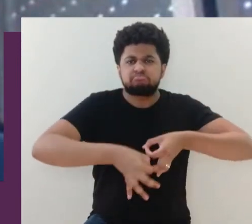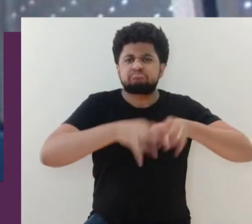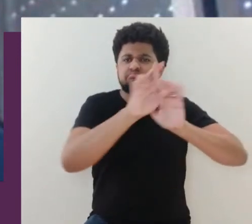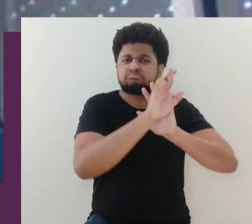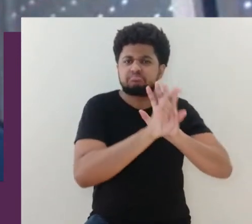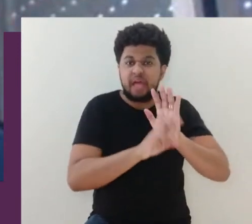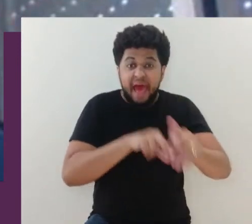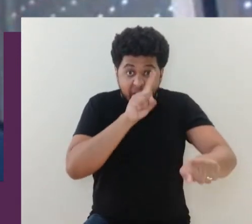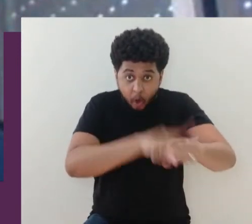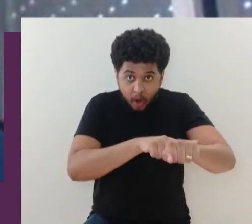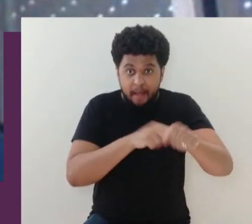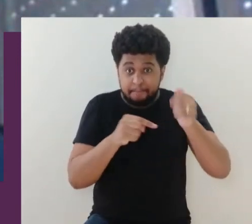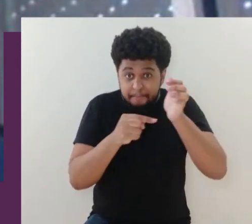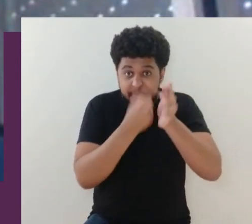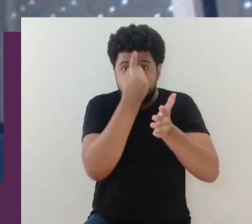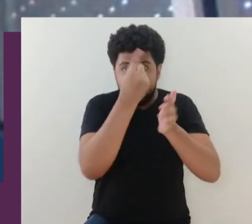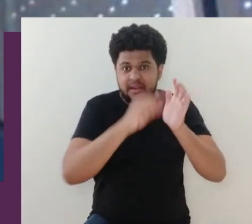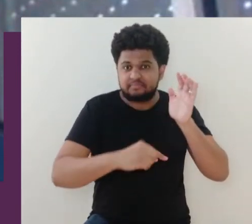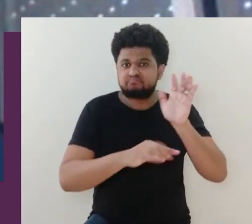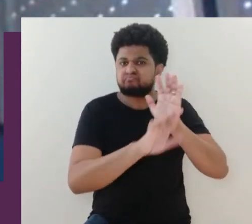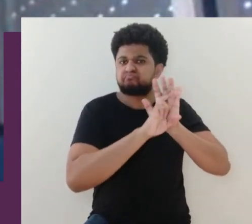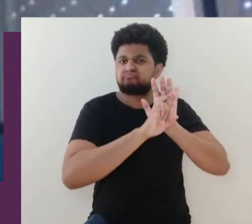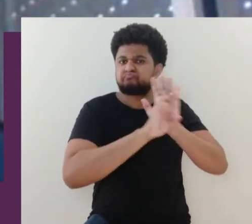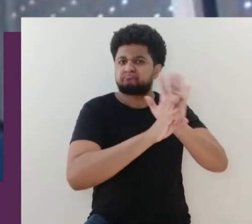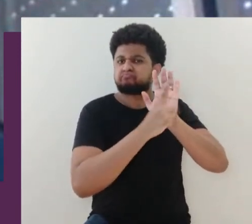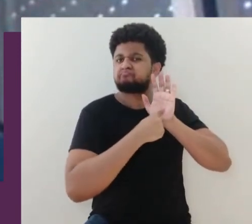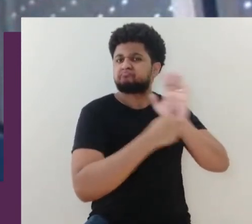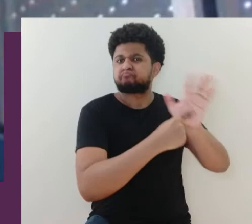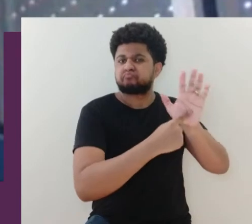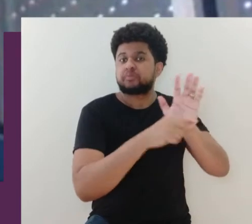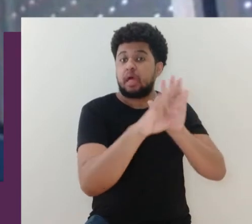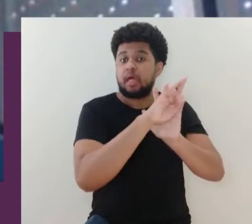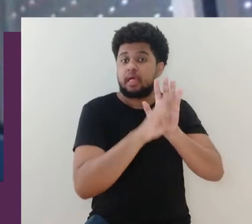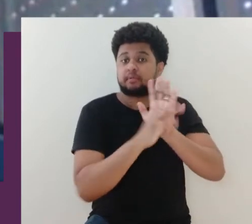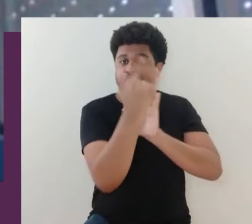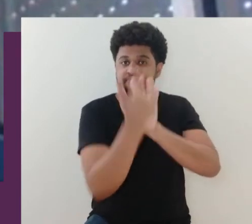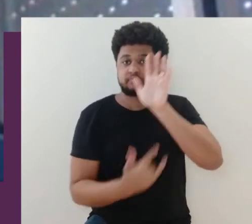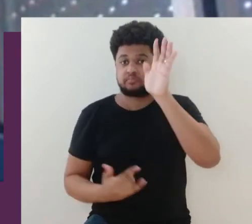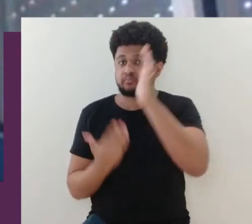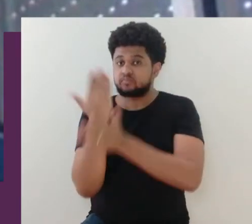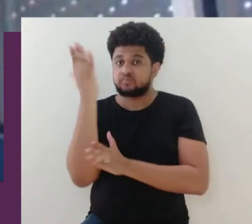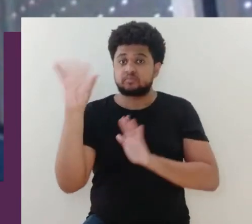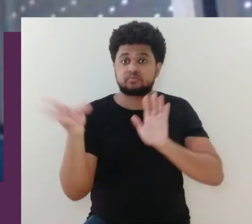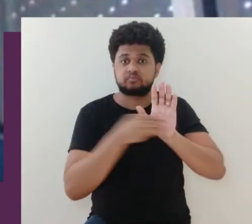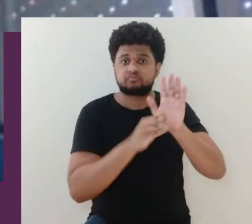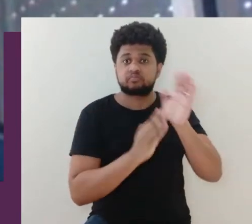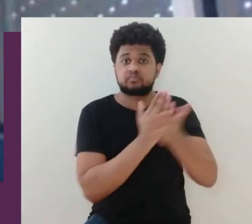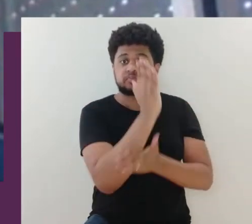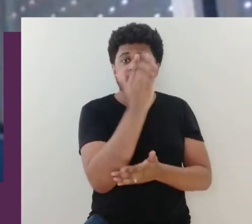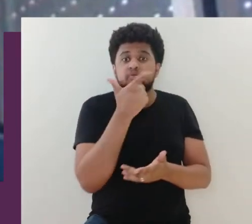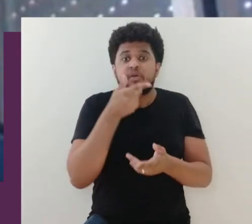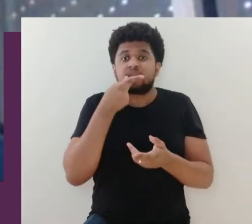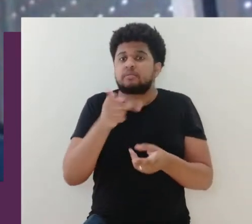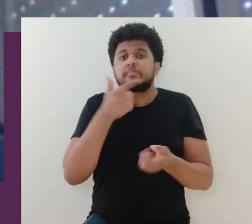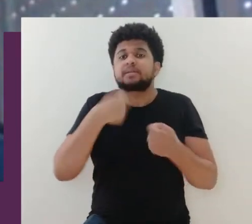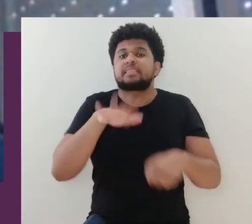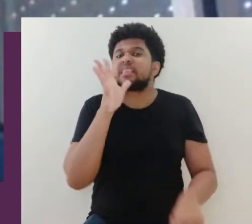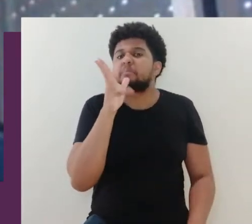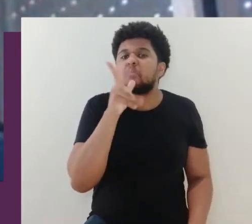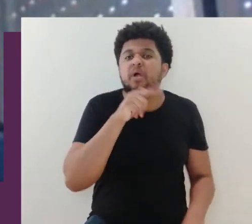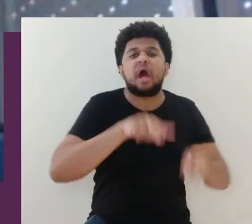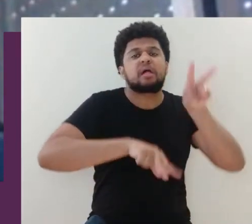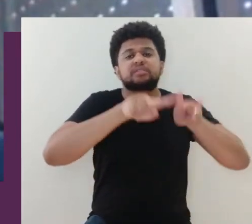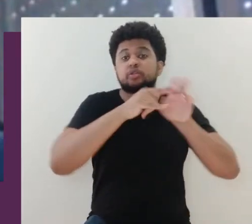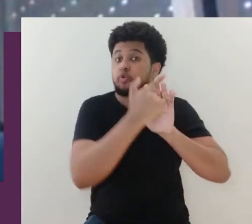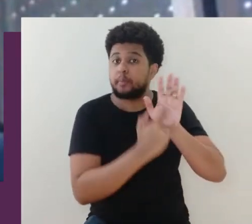técnico. Então, na hora que aquele dossiê chega para uma agência reguladora, não tem o que fazer. Eles não têm o que ficar demorando